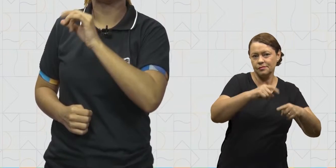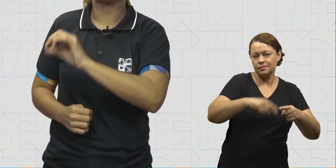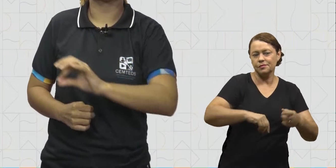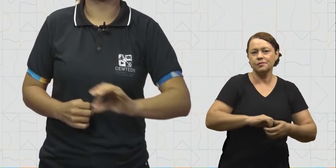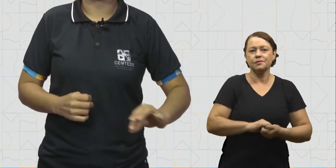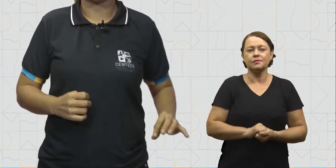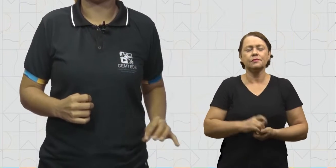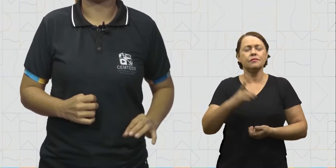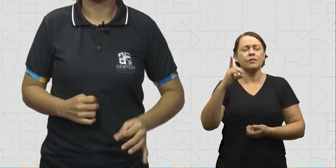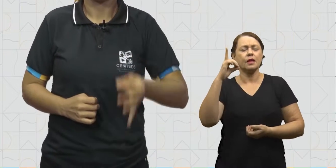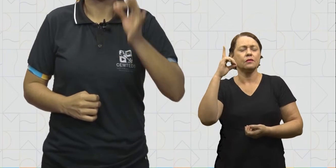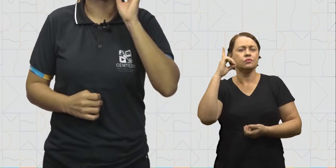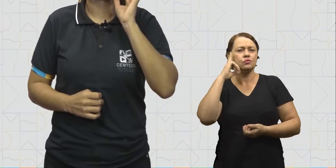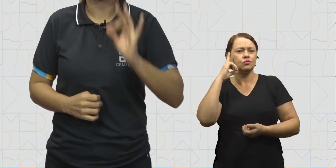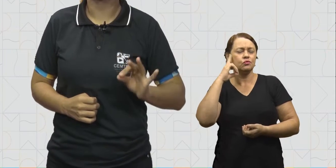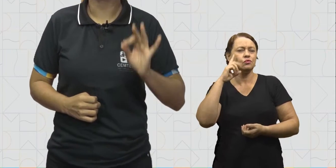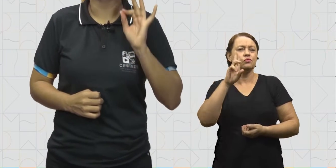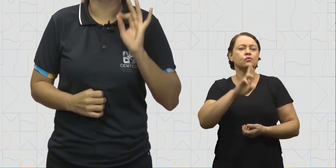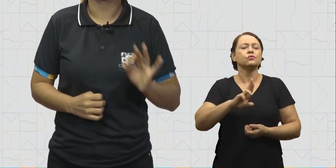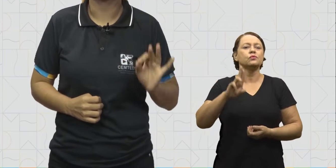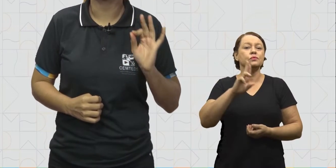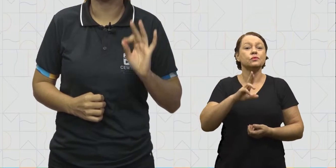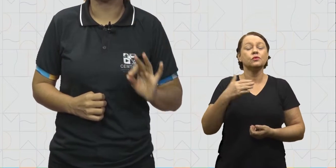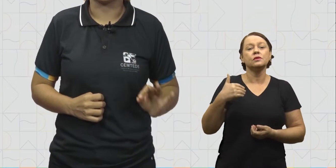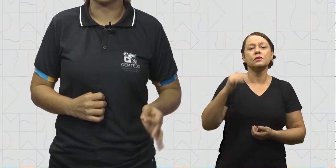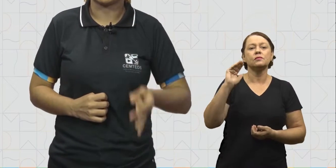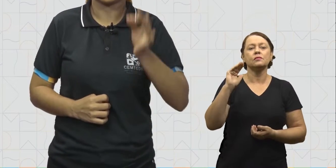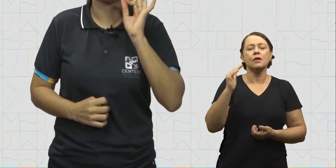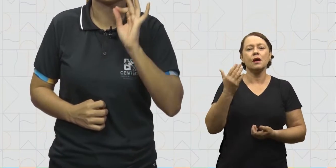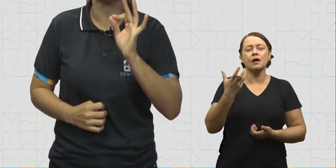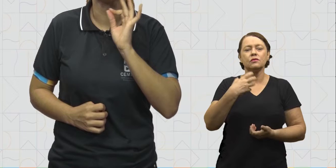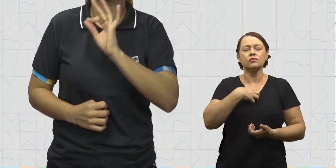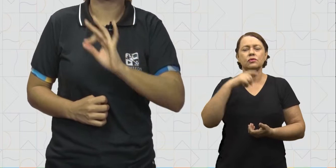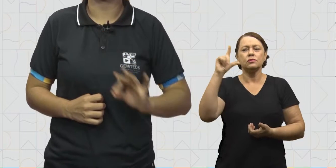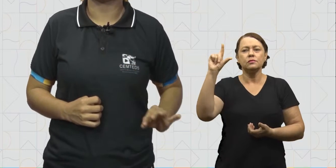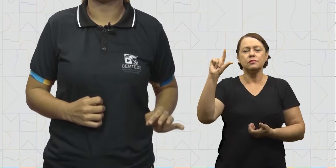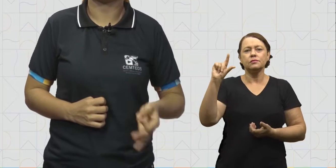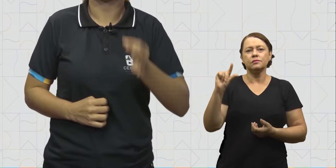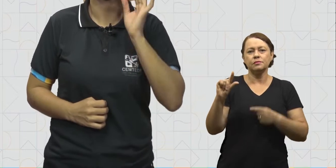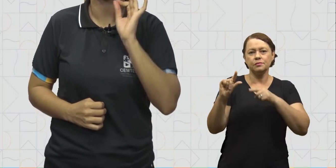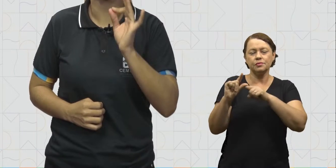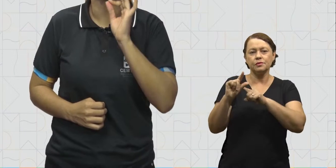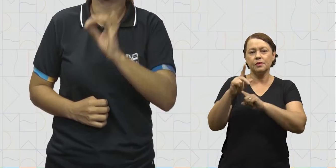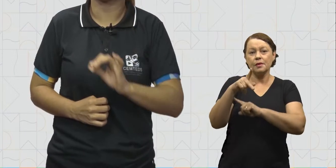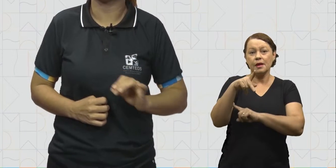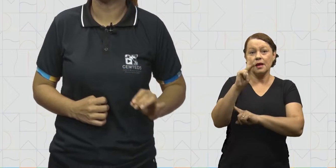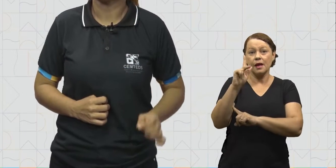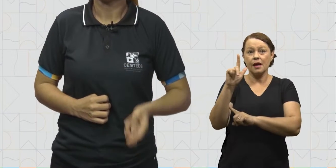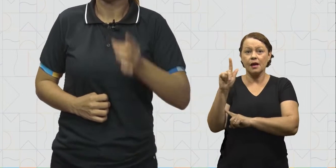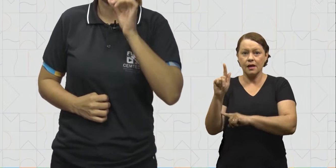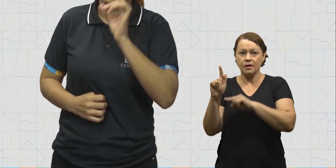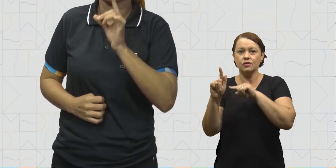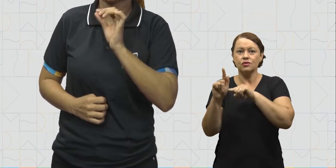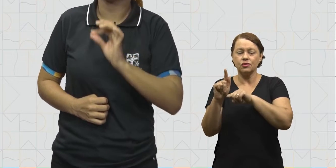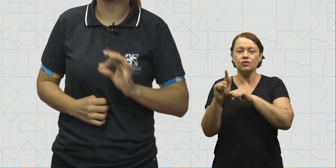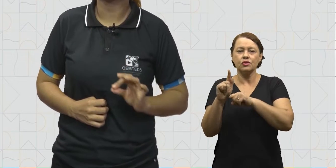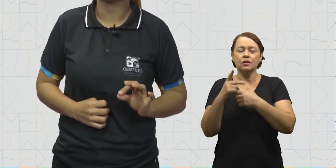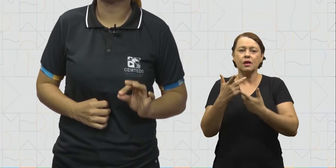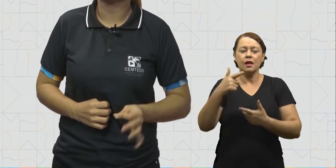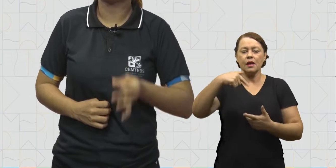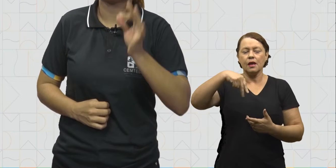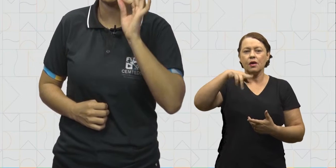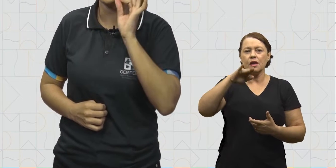No nosso cotidiano, usamos mais a forma reduzida para quilograma, que é o que